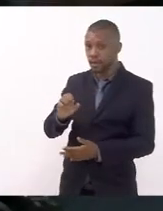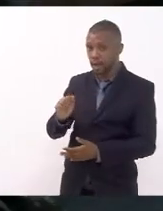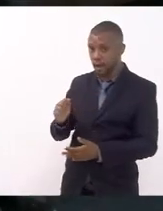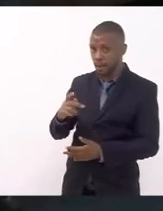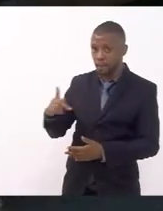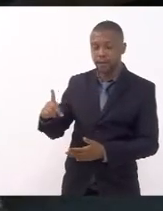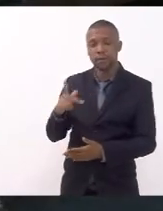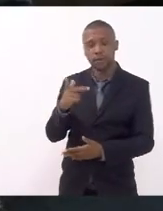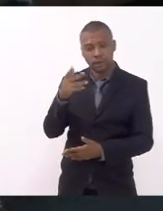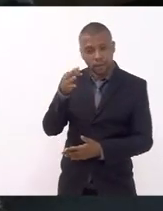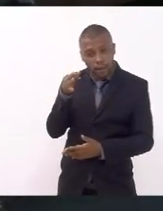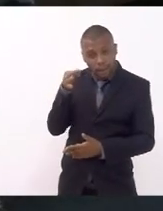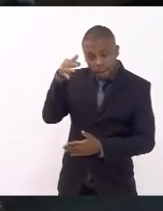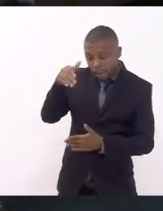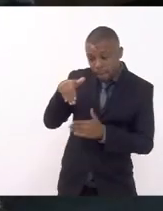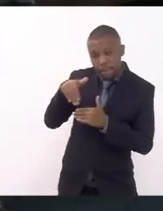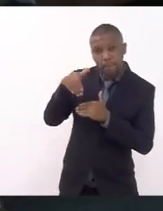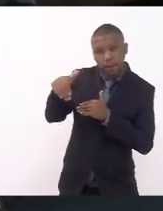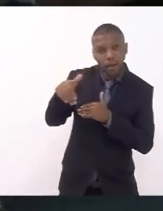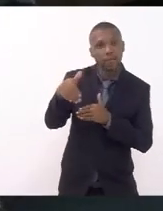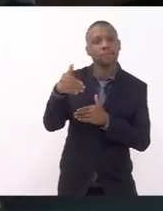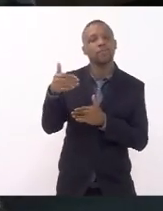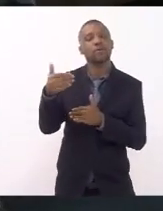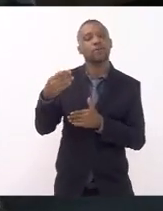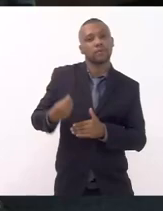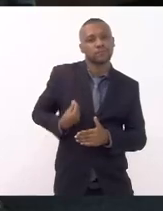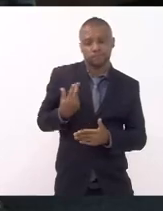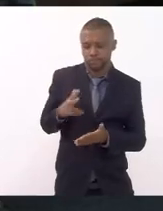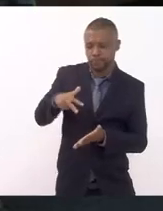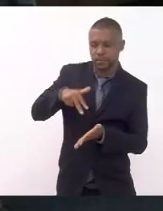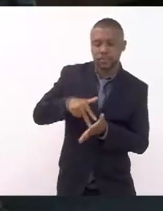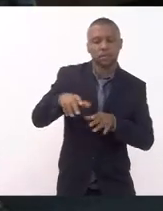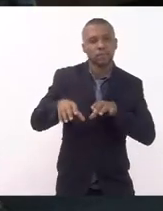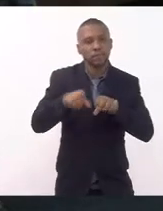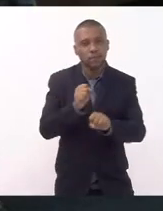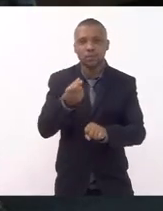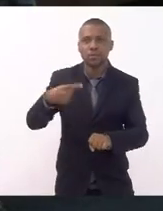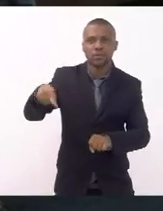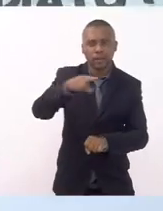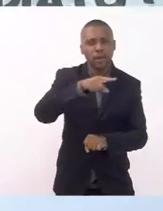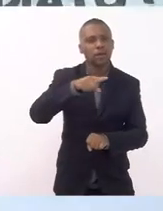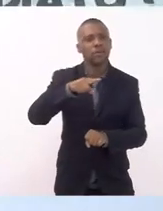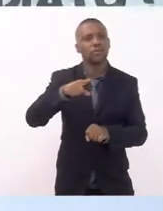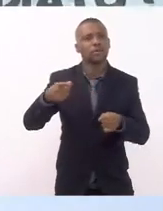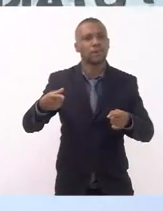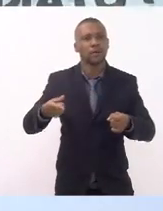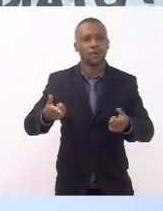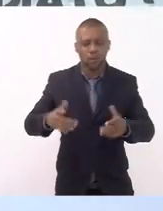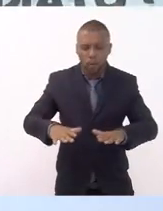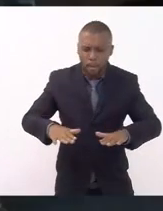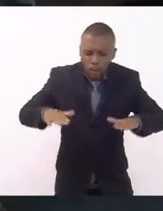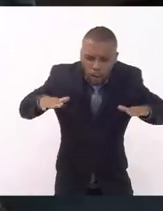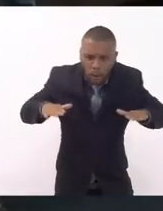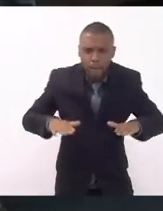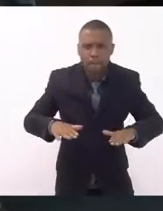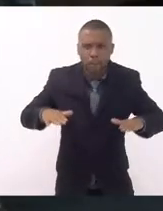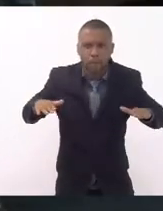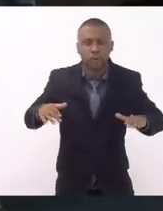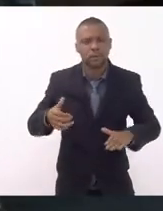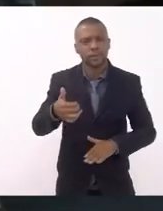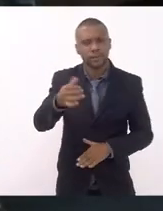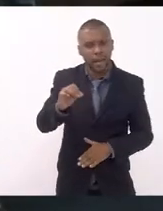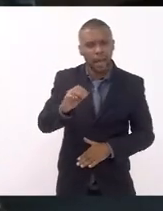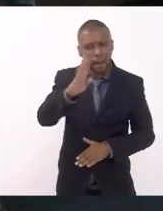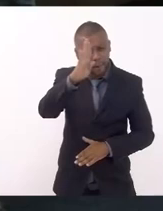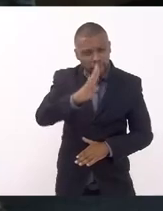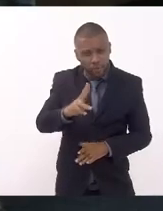estarei muito em breve na formatura dos senhores, pagando 10. Brasil, vamos à